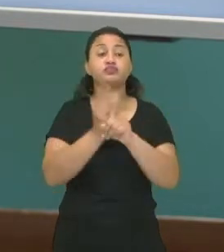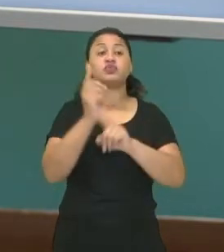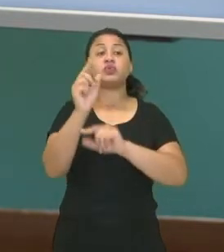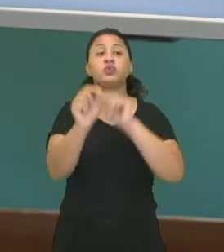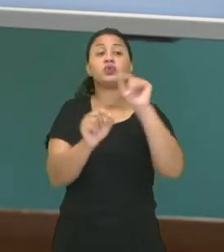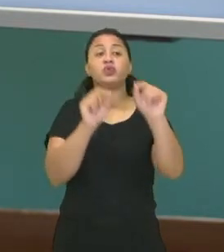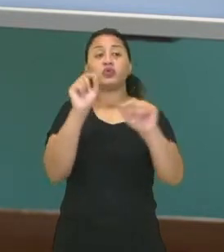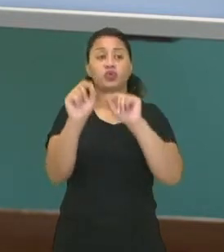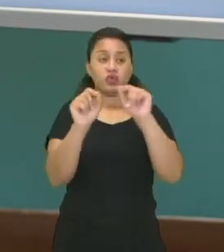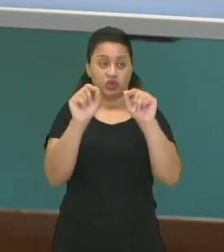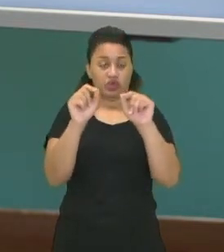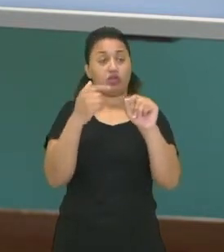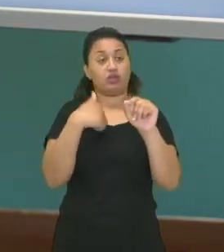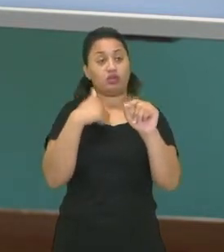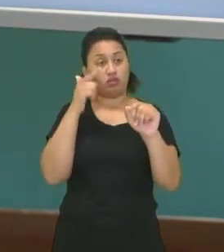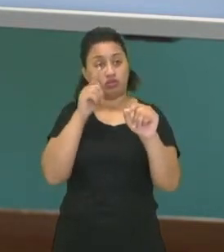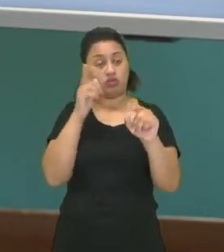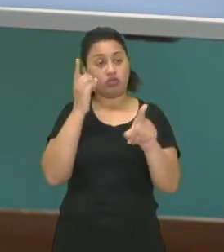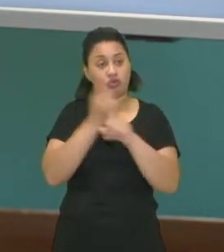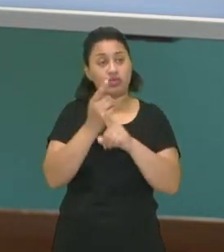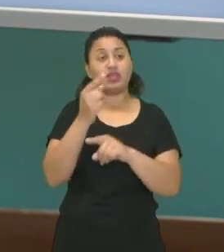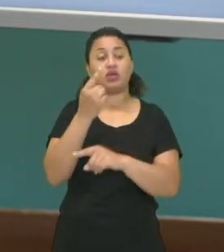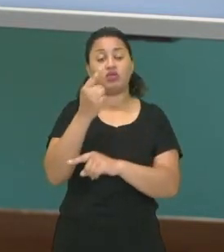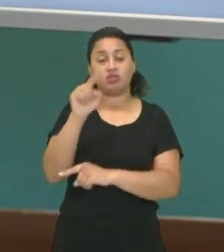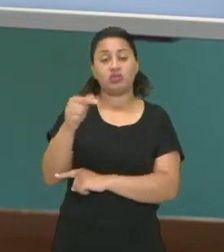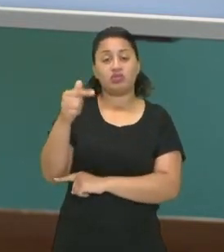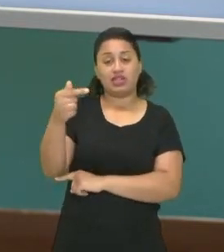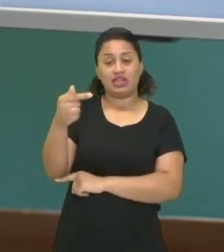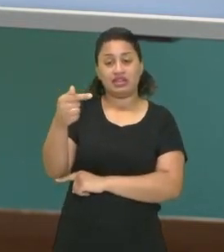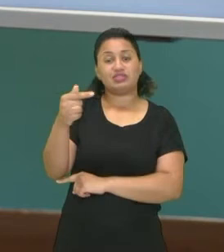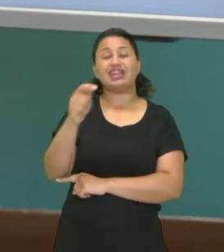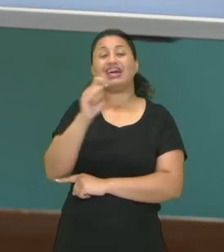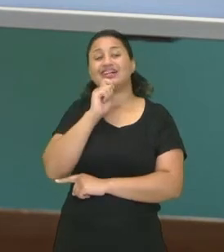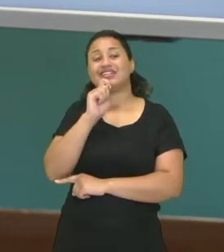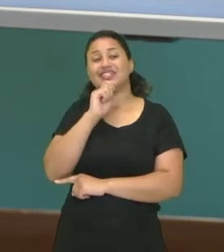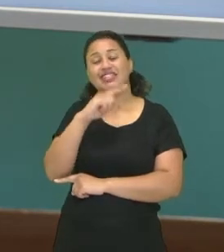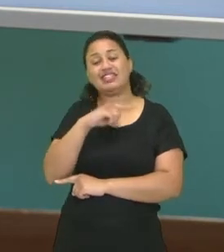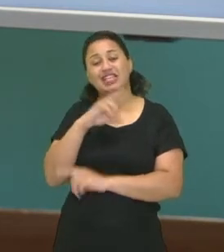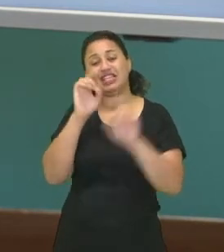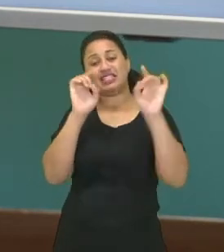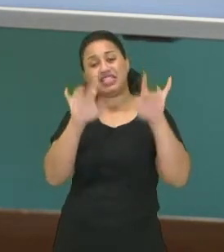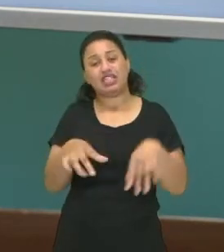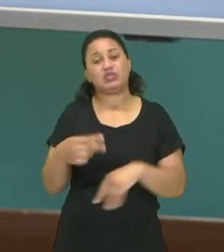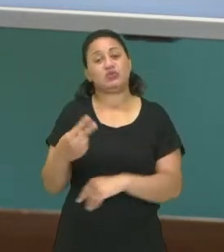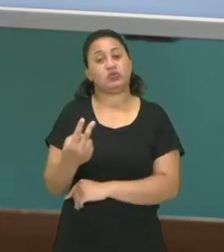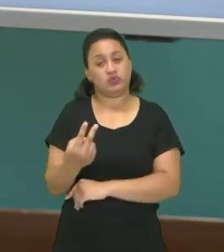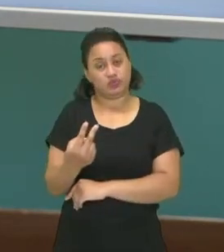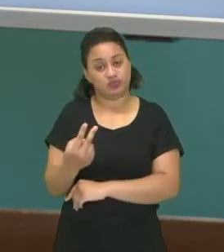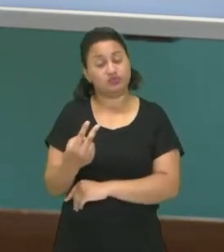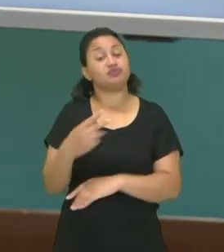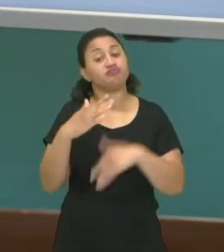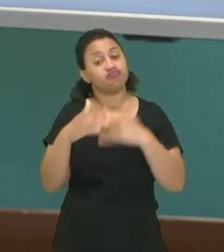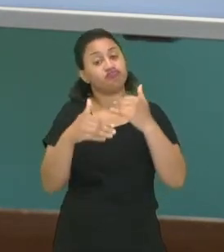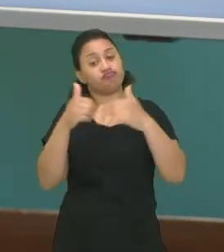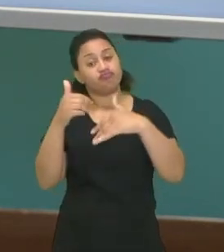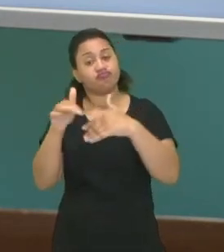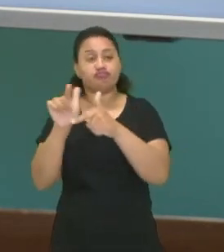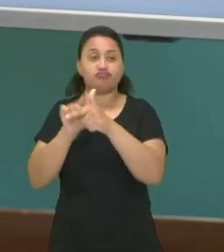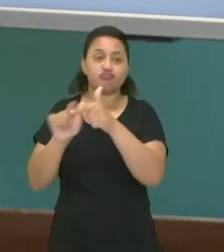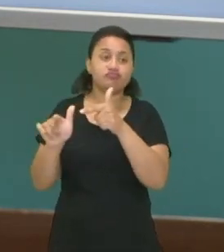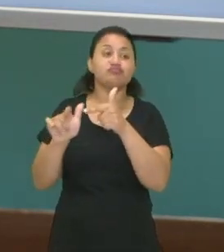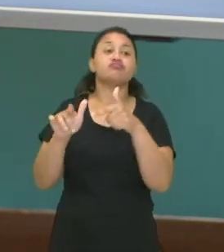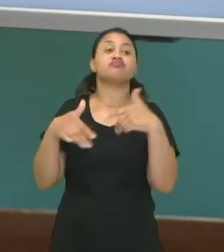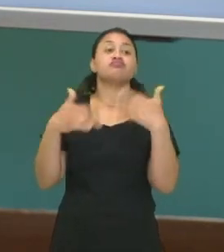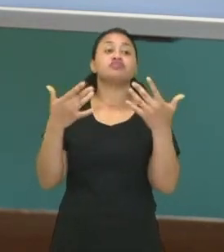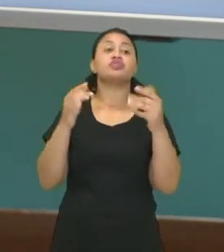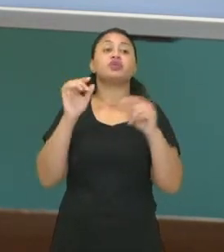que que a gente encontrou ali? A gente encontrou 1,7, só que ainda ficou um resto, que é o 2, tá bom? Então, é assim que a gente vai dividindo, tá?